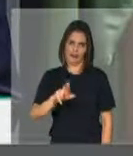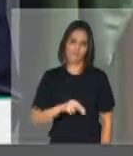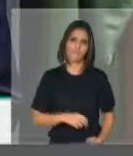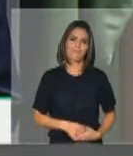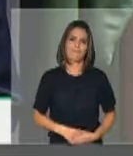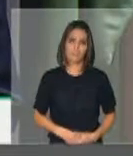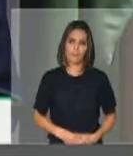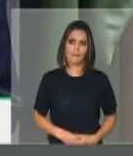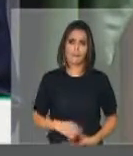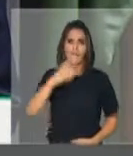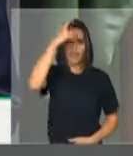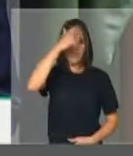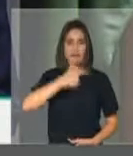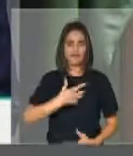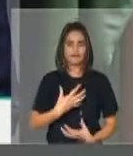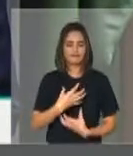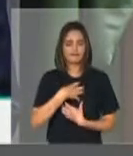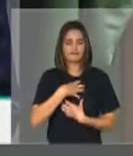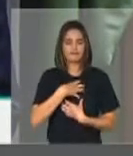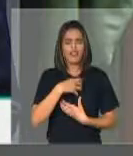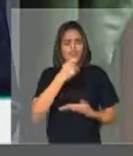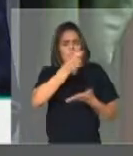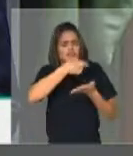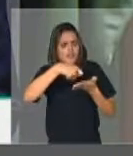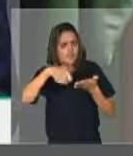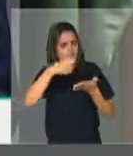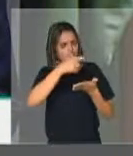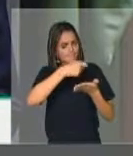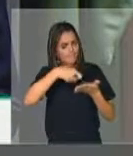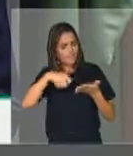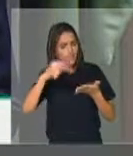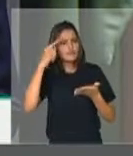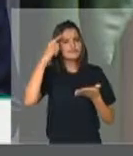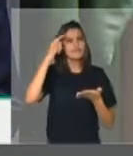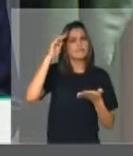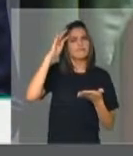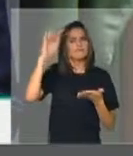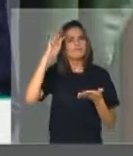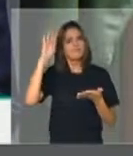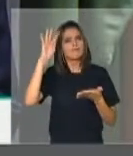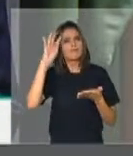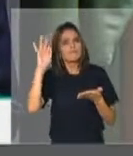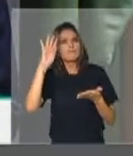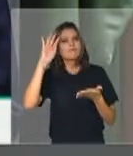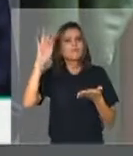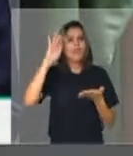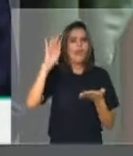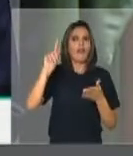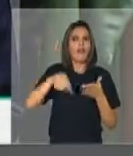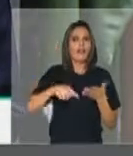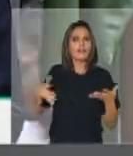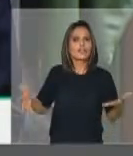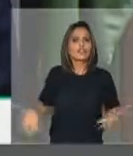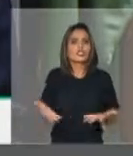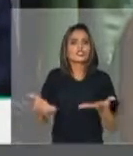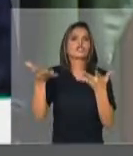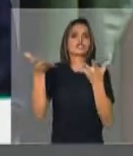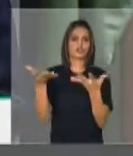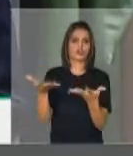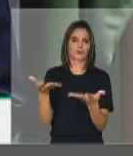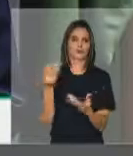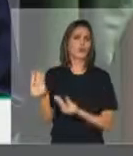Eu fiquei realmente, escrevi alguma coisa e fiquei refletindo se nós deveríamos, o estímulo que nós temos, que vieremos